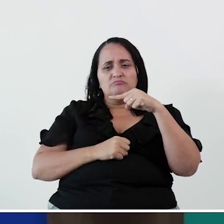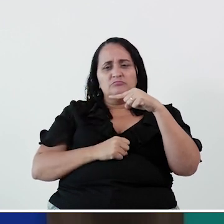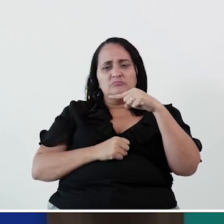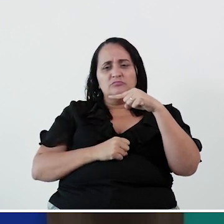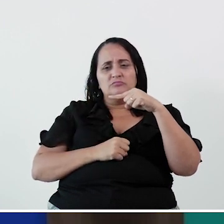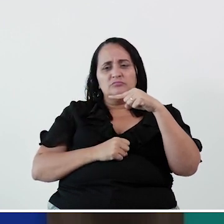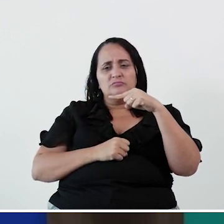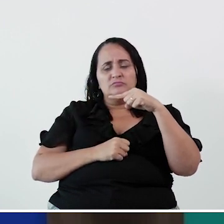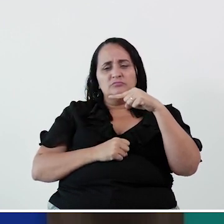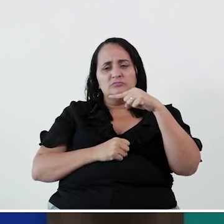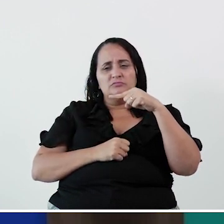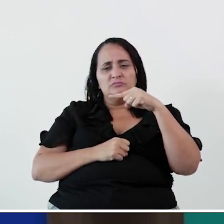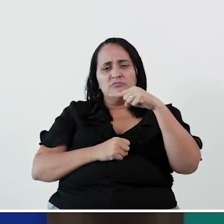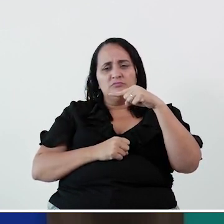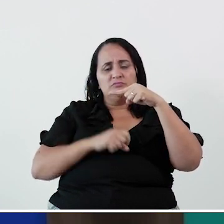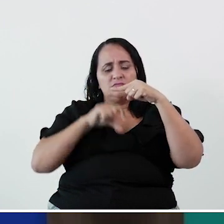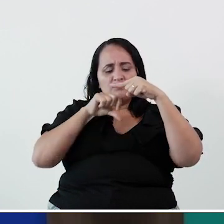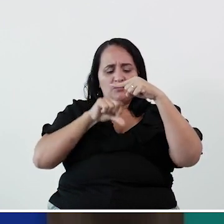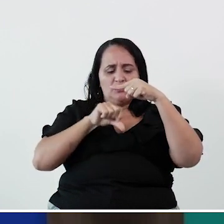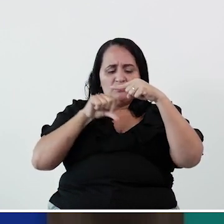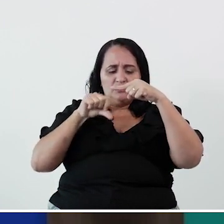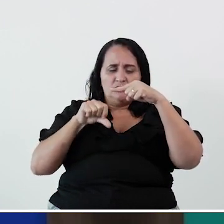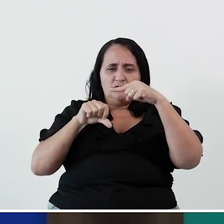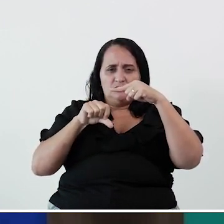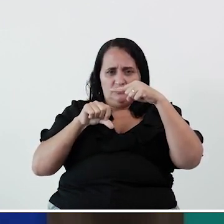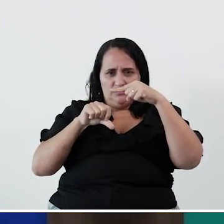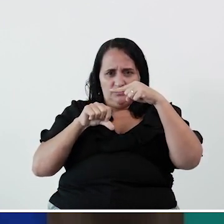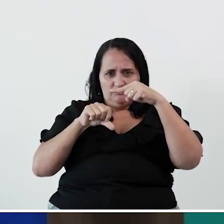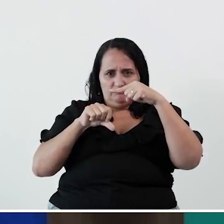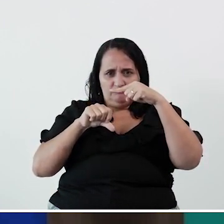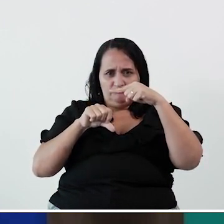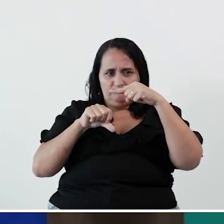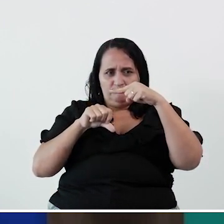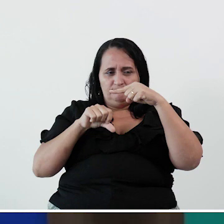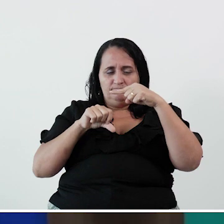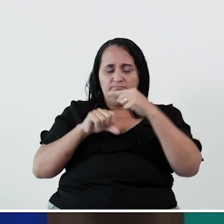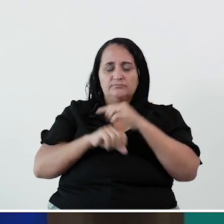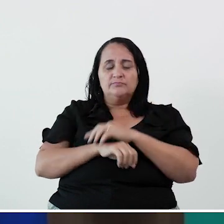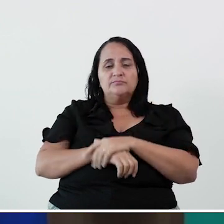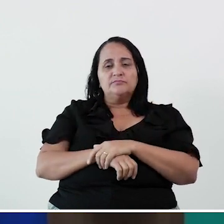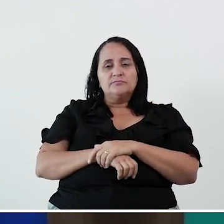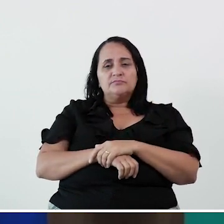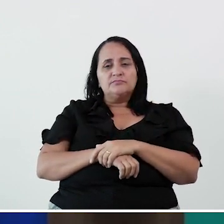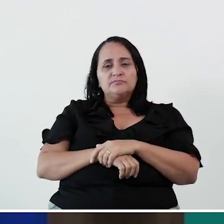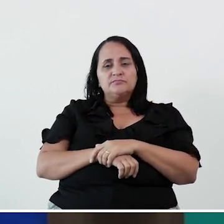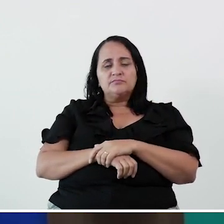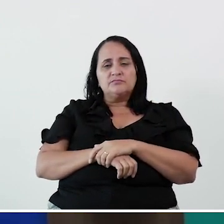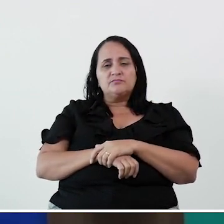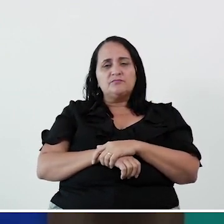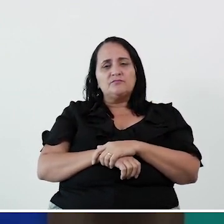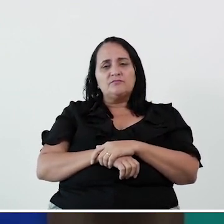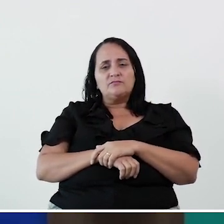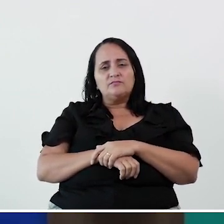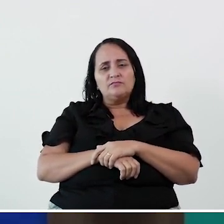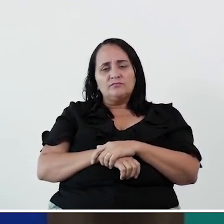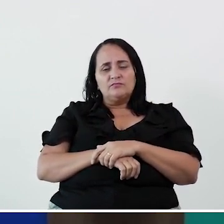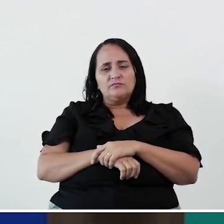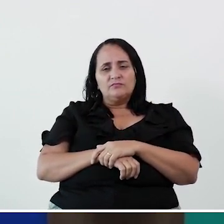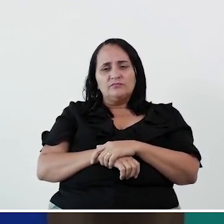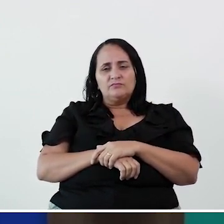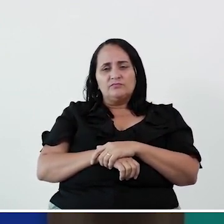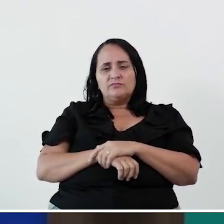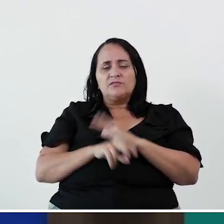eu vou ter 2 números 9. 99 é o denominador da minha